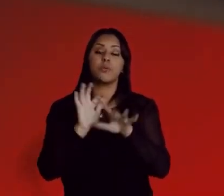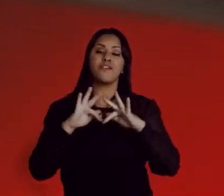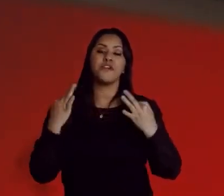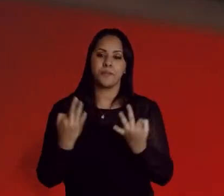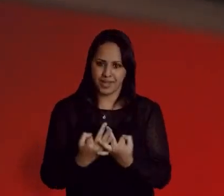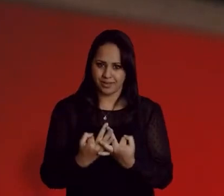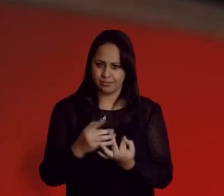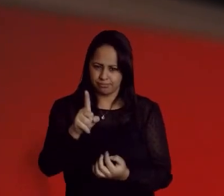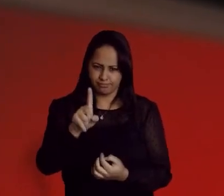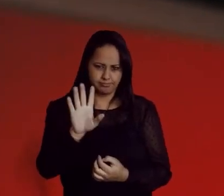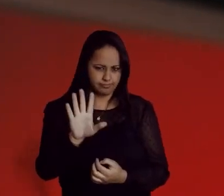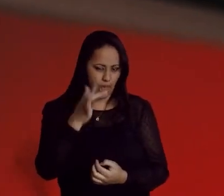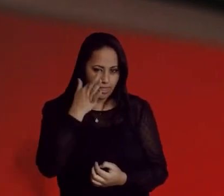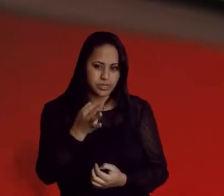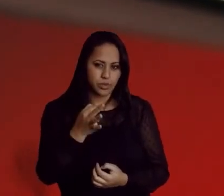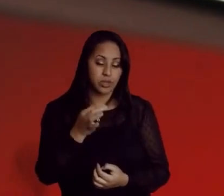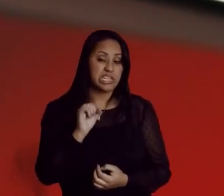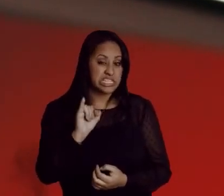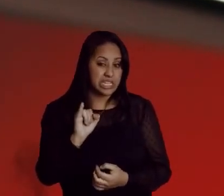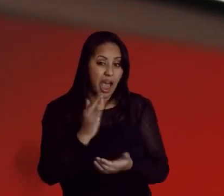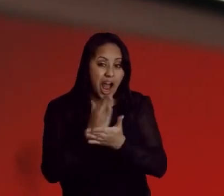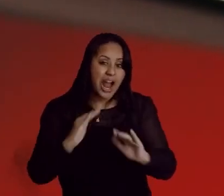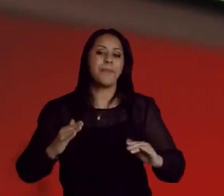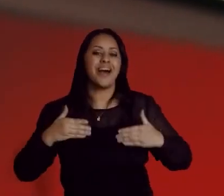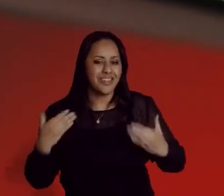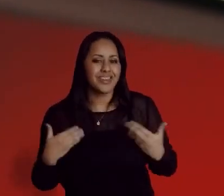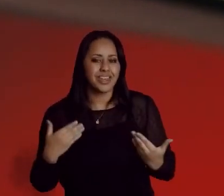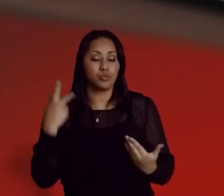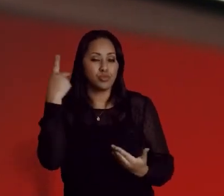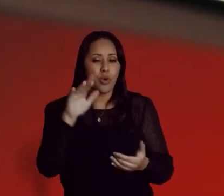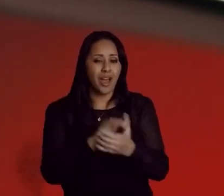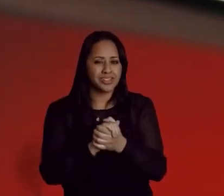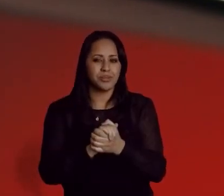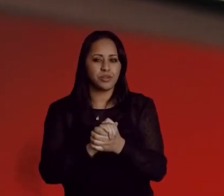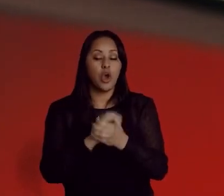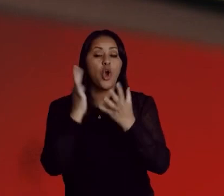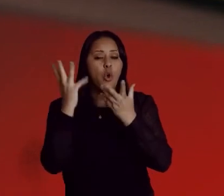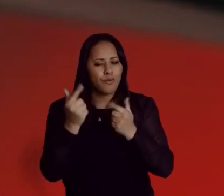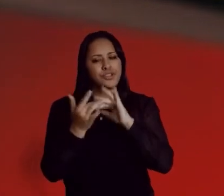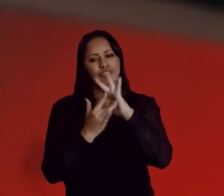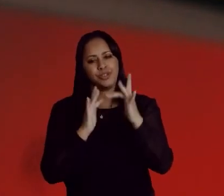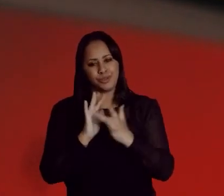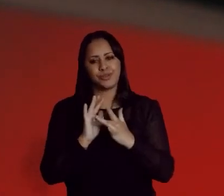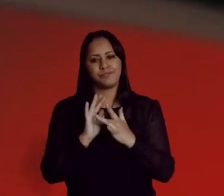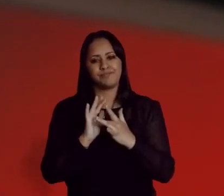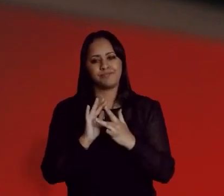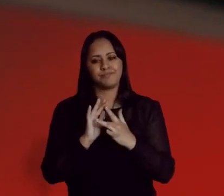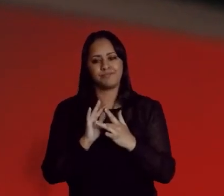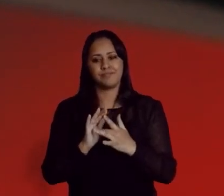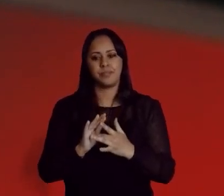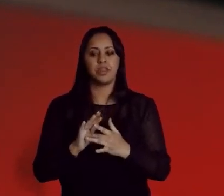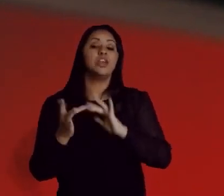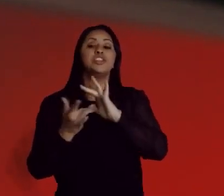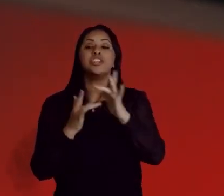família. Escute o que eu vou dizer. Se acabar de repente a alegria nesse casamento, convide Jesus.